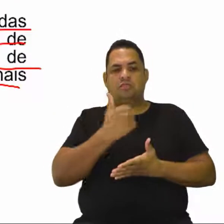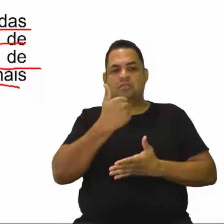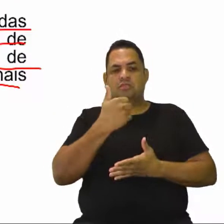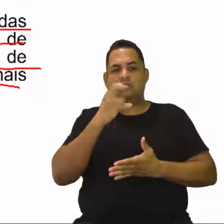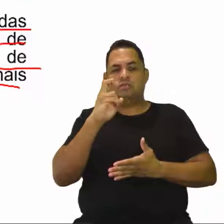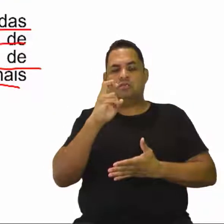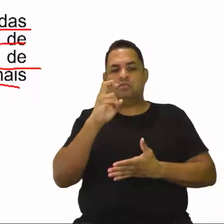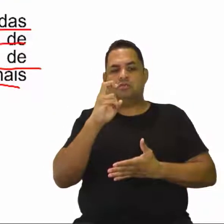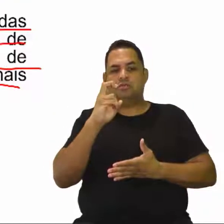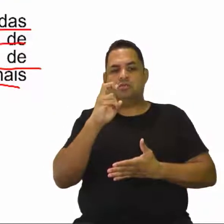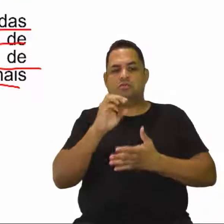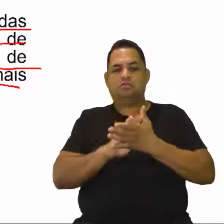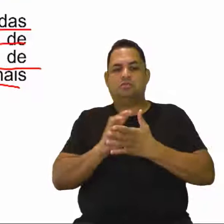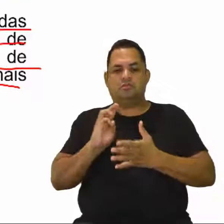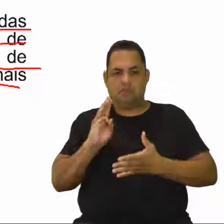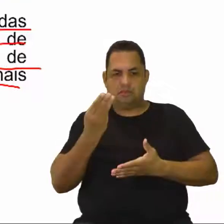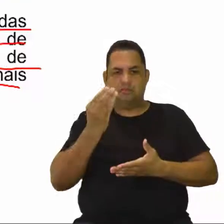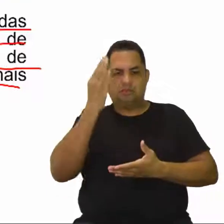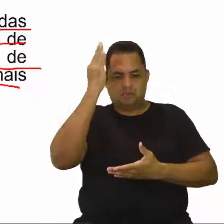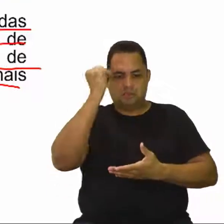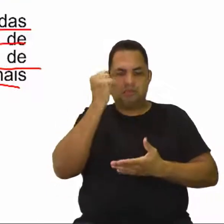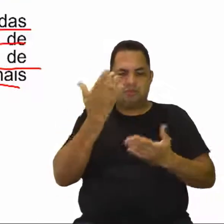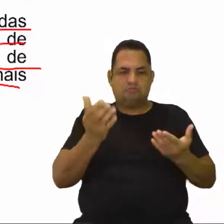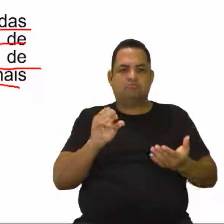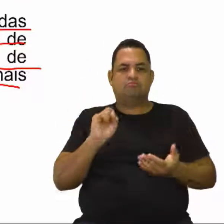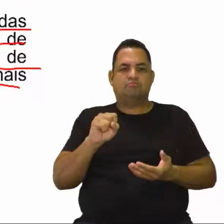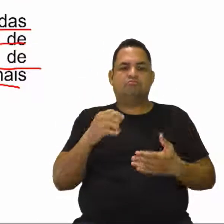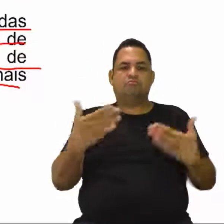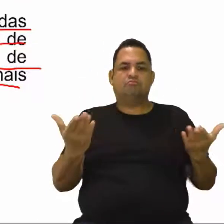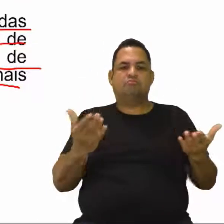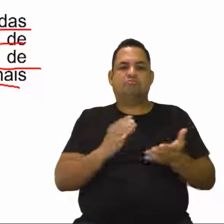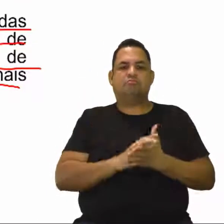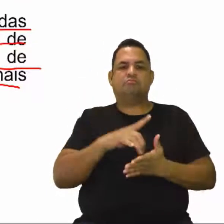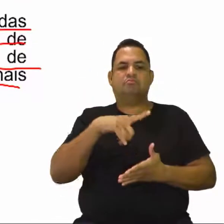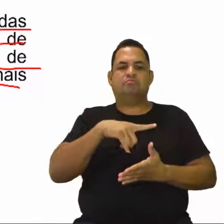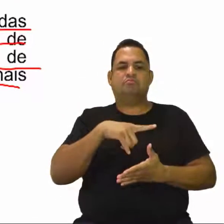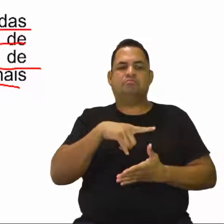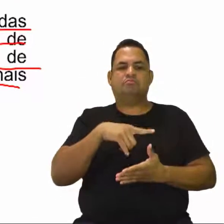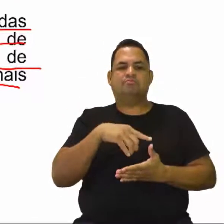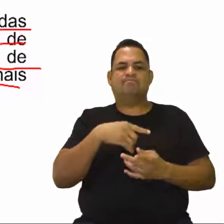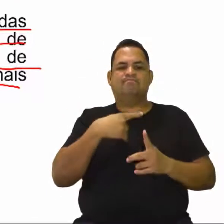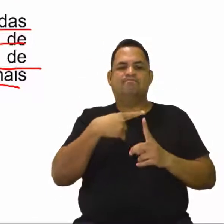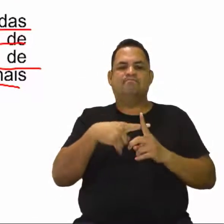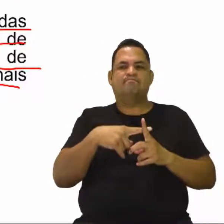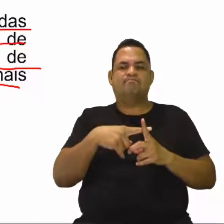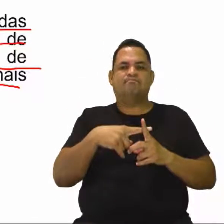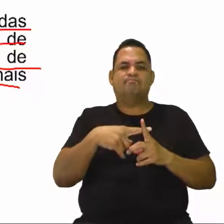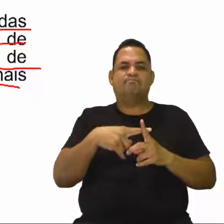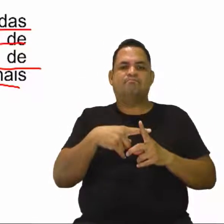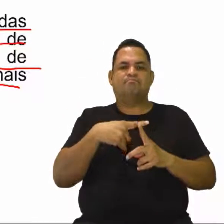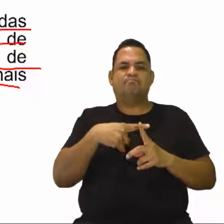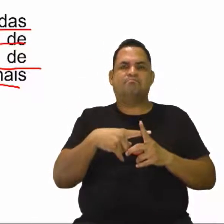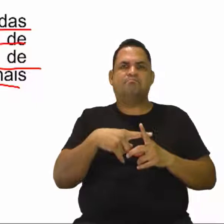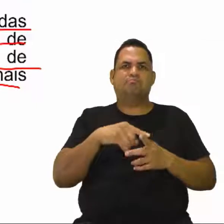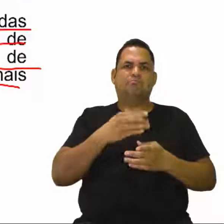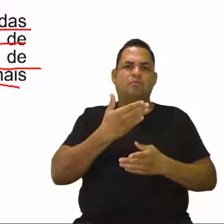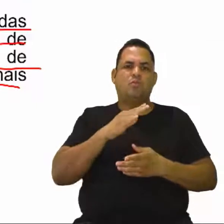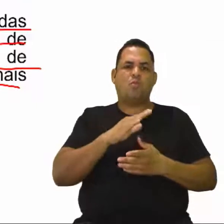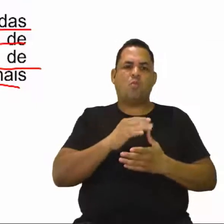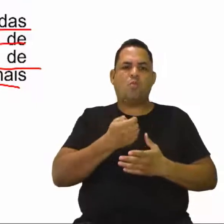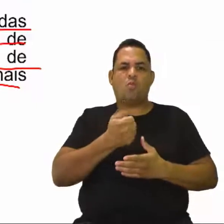disso? Sabia, né, Sâmio? Hoje o Brasil tem mais de... Estamos beirando 16